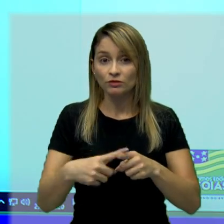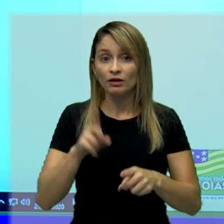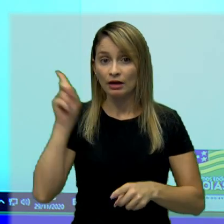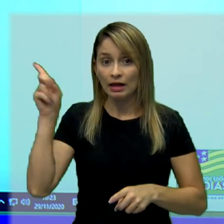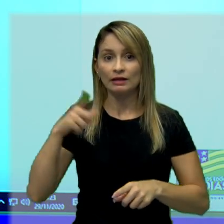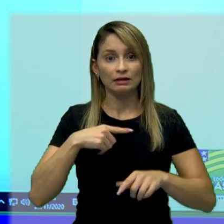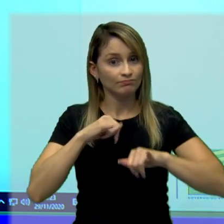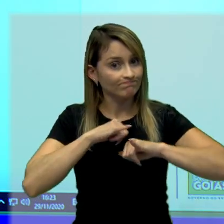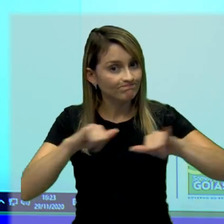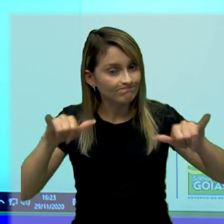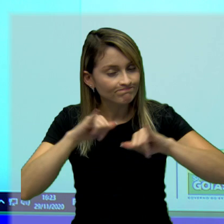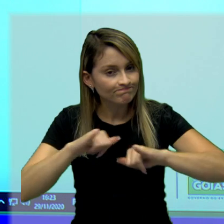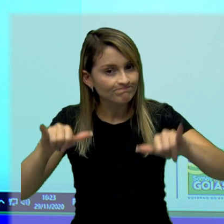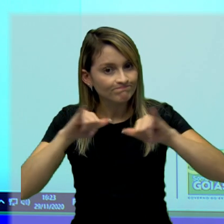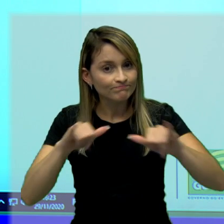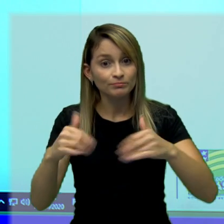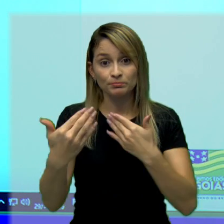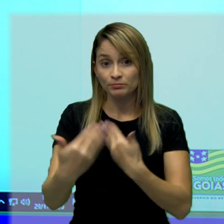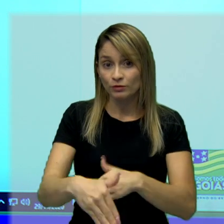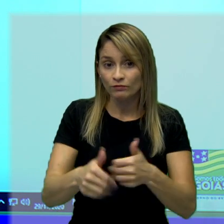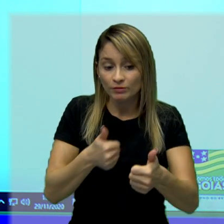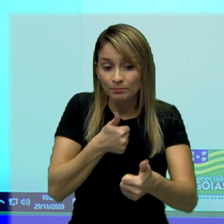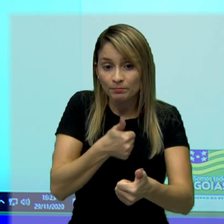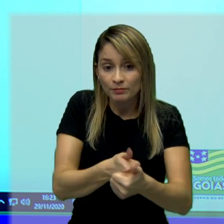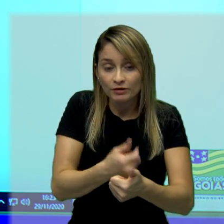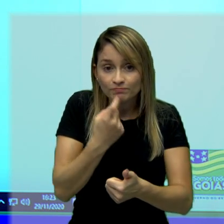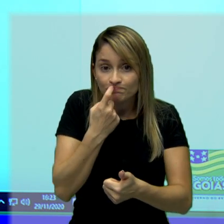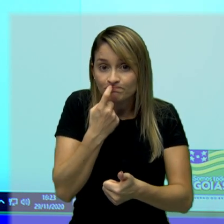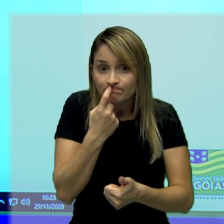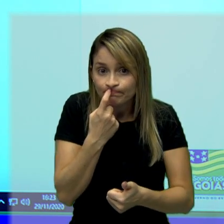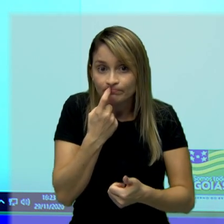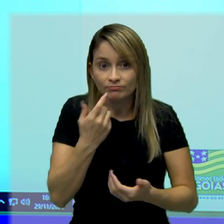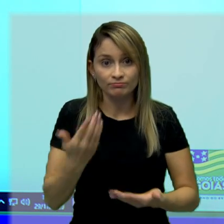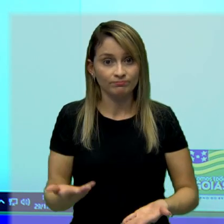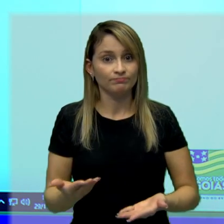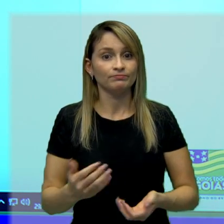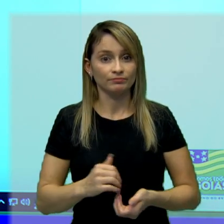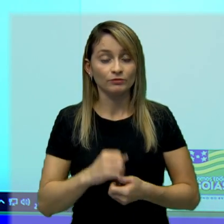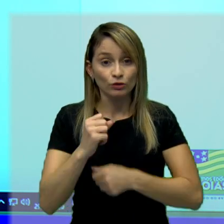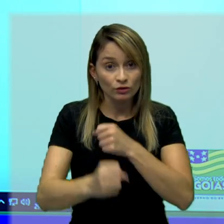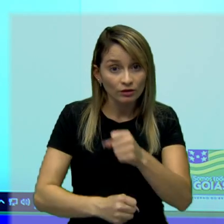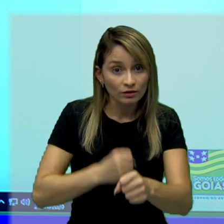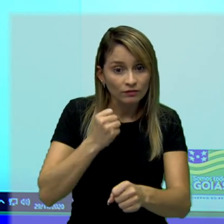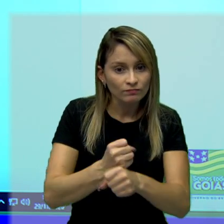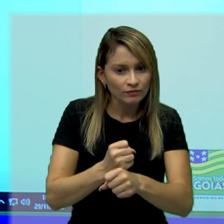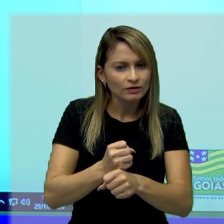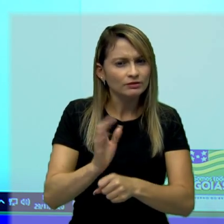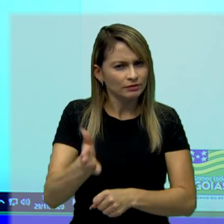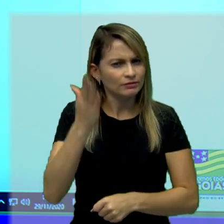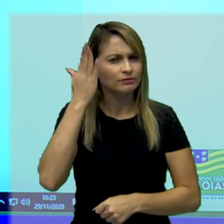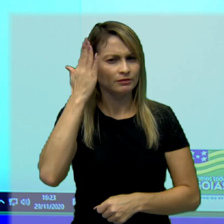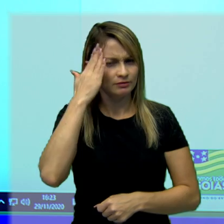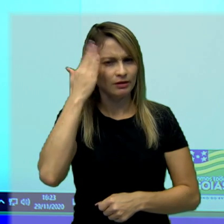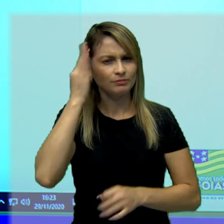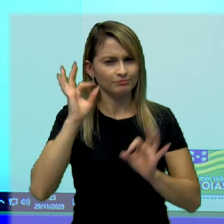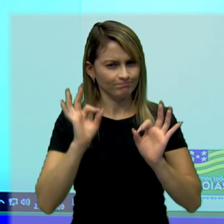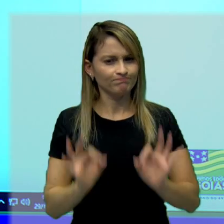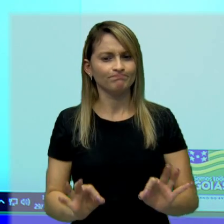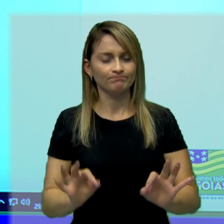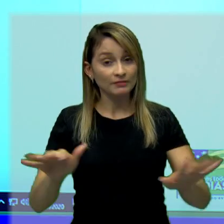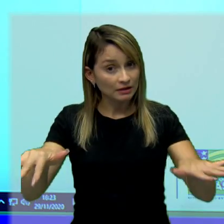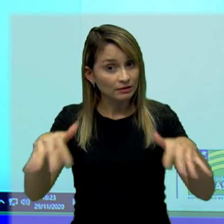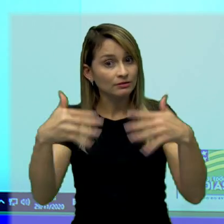quê? Porque lá tem as suas informações e a prova está chegando, né, pessoal? Então é o seu ano de sucesso, eu